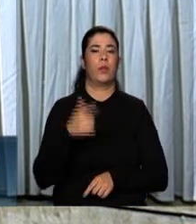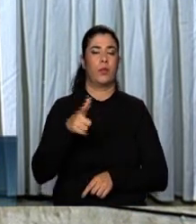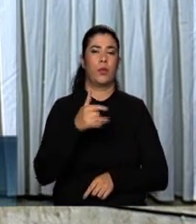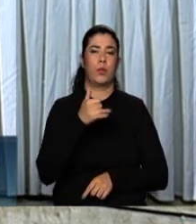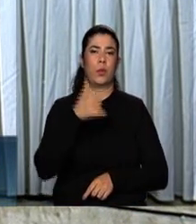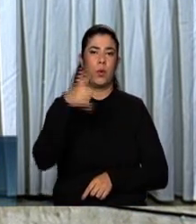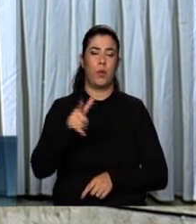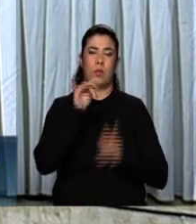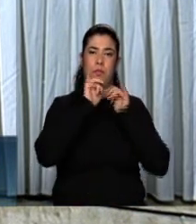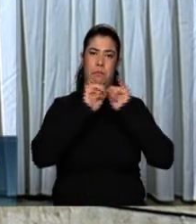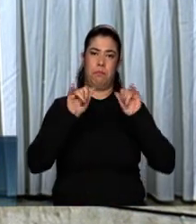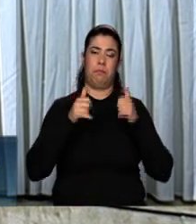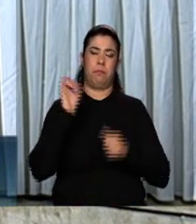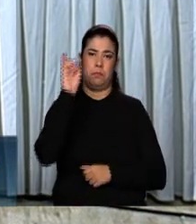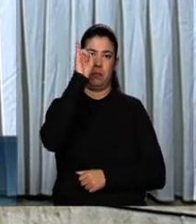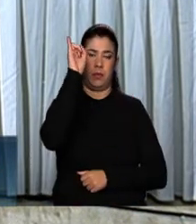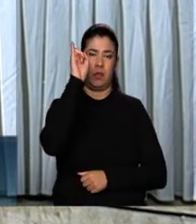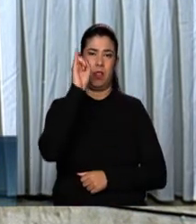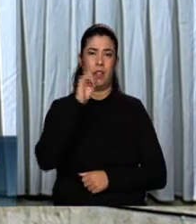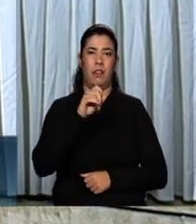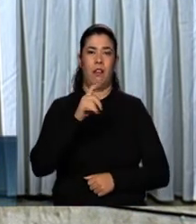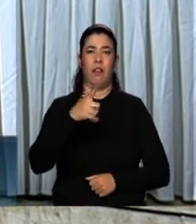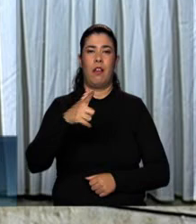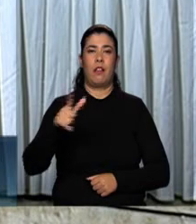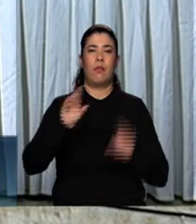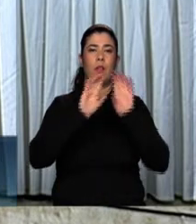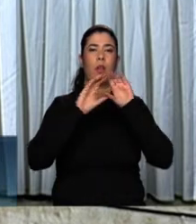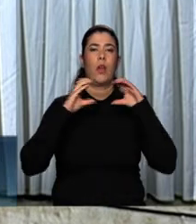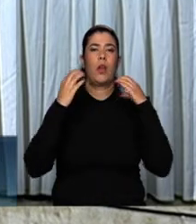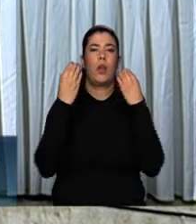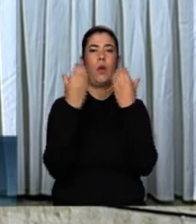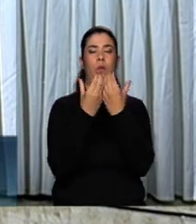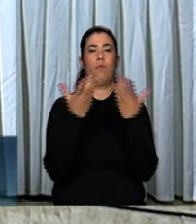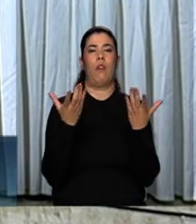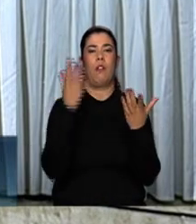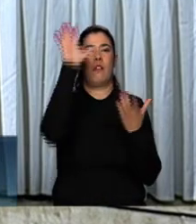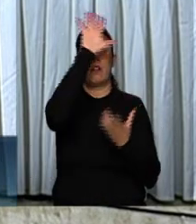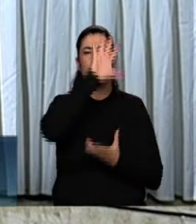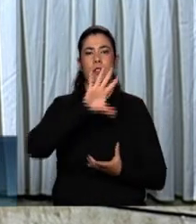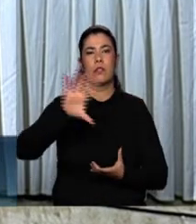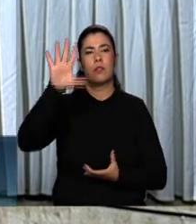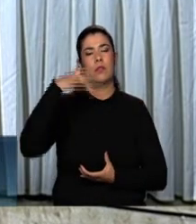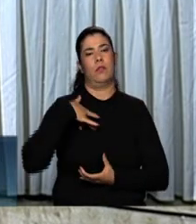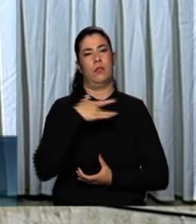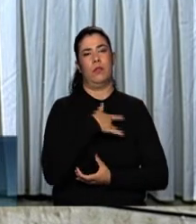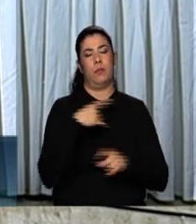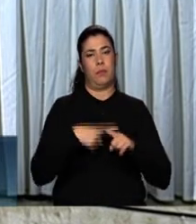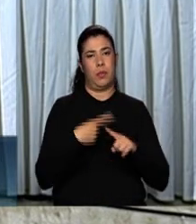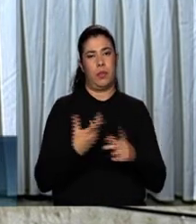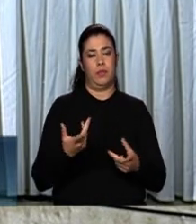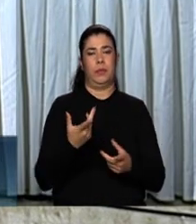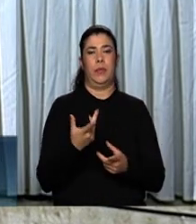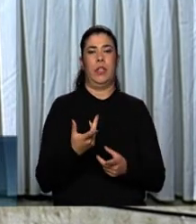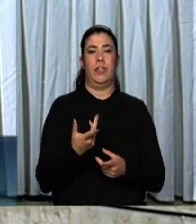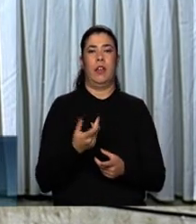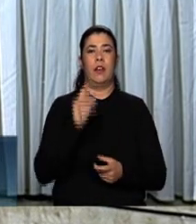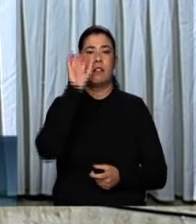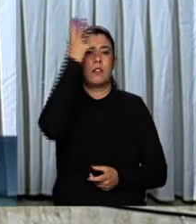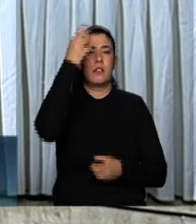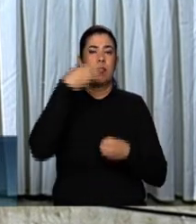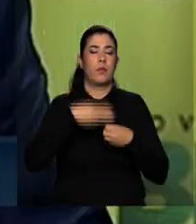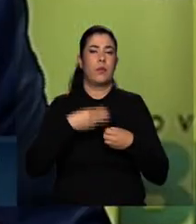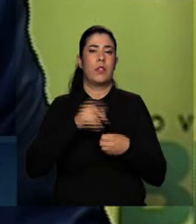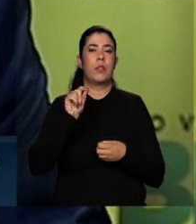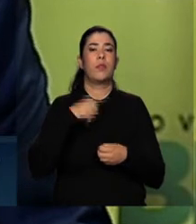você. Não tem conferência municipal de saúde que uma das decisões desses municípios não